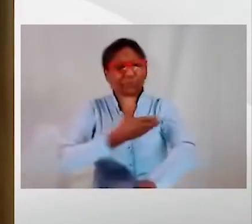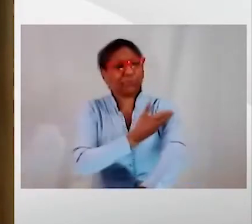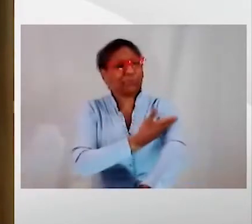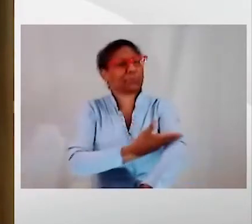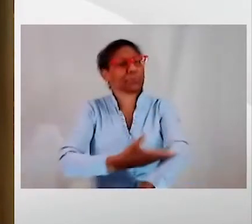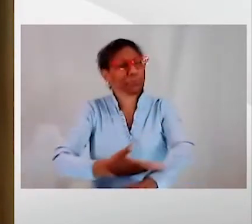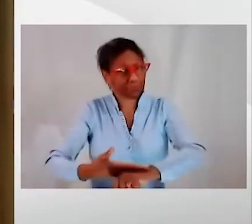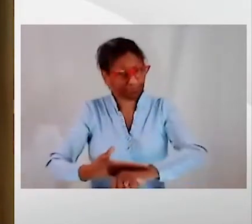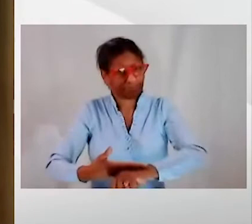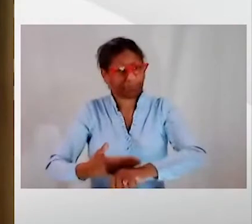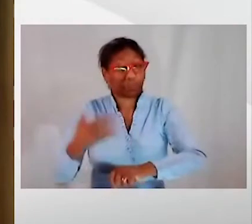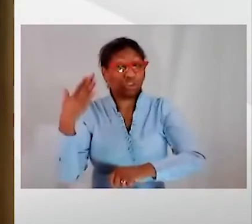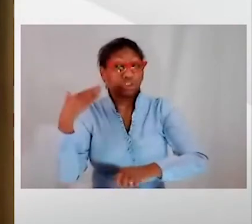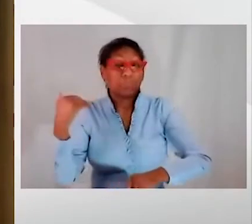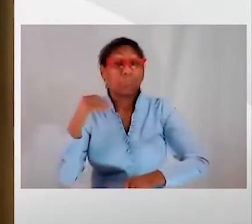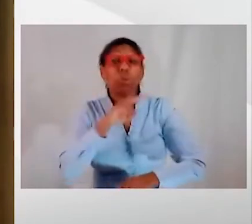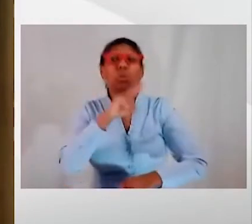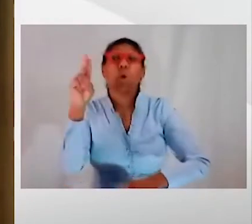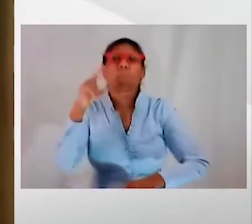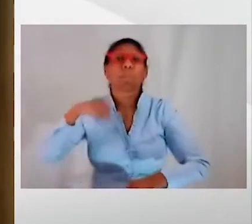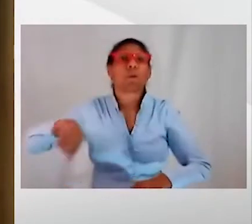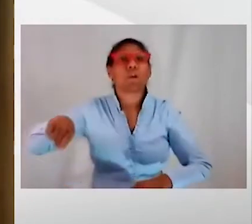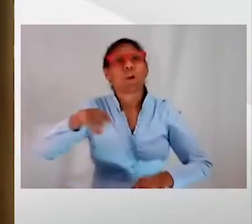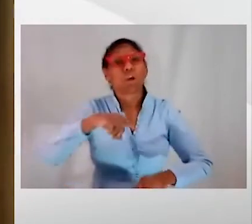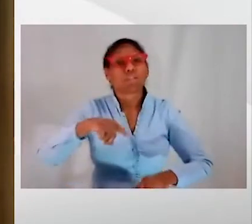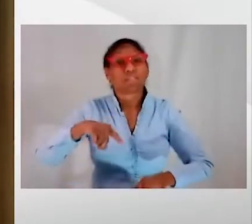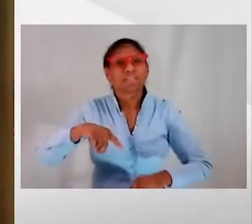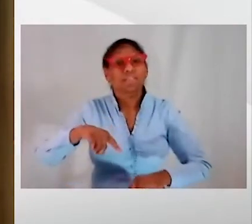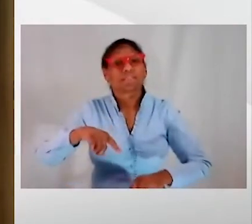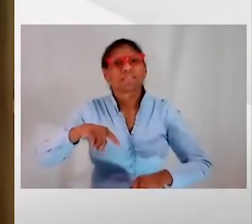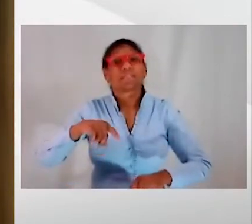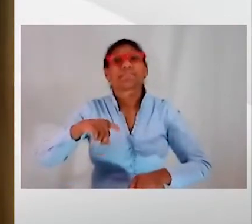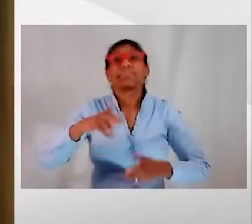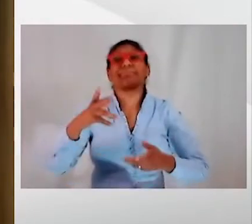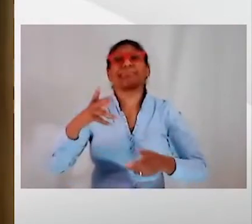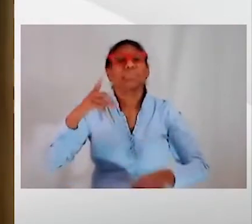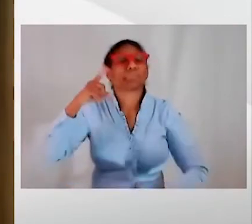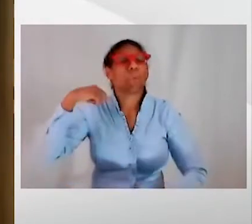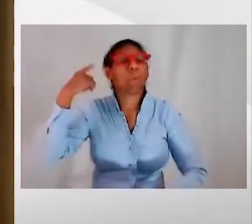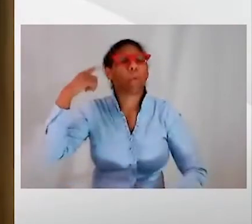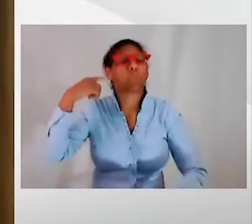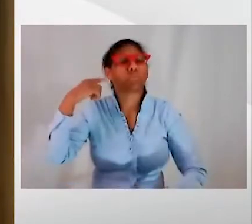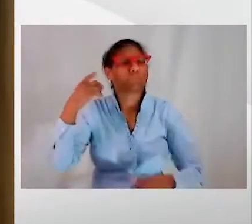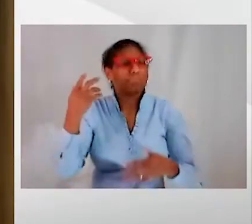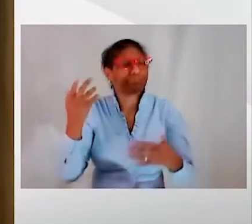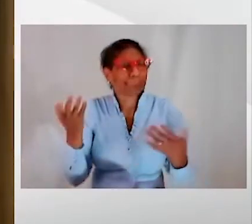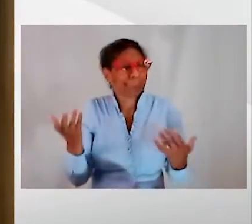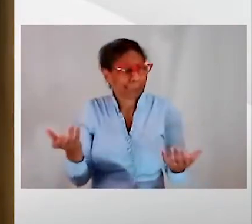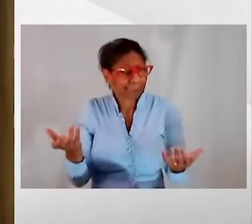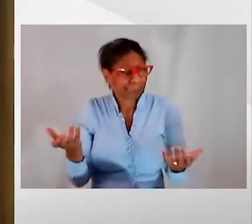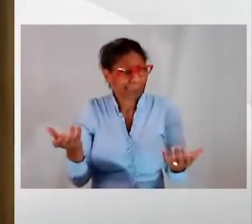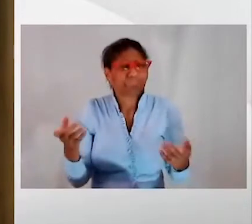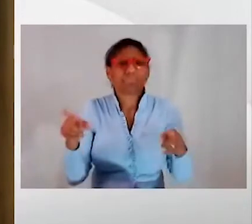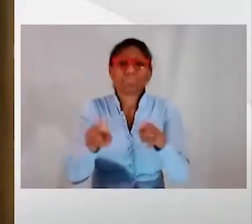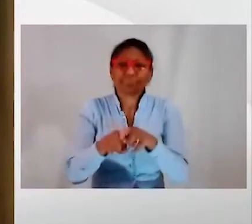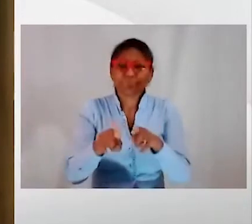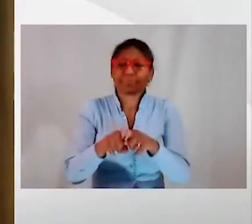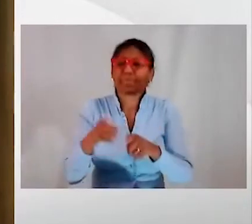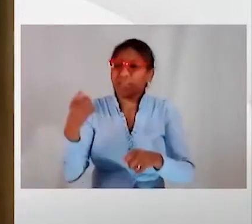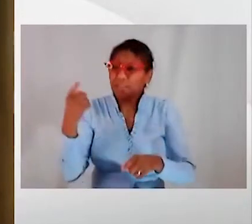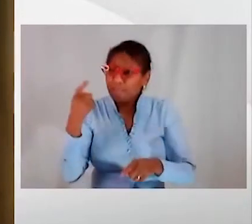a sermos chamados de as e os proteloucos, e de vermos nossas demandas